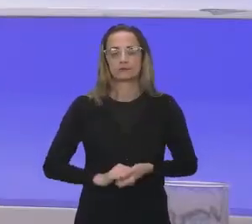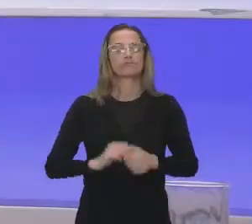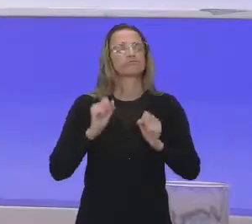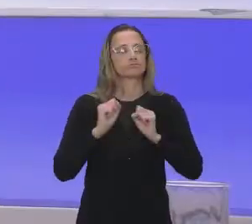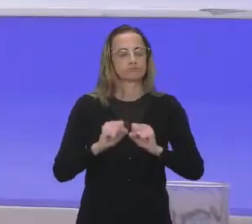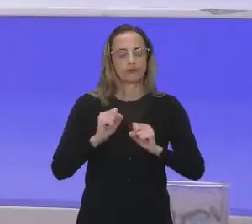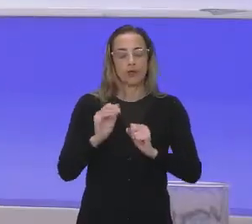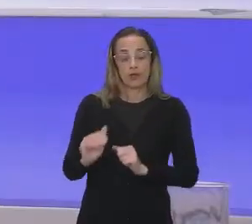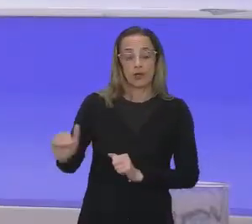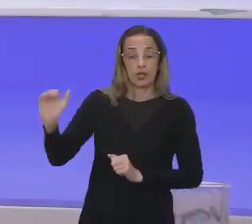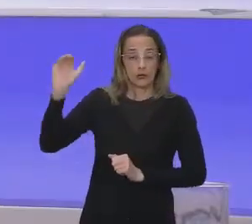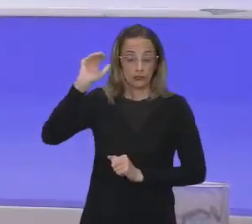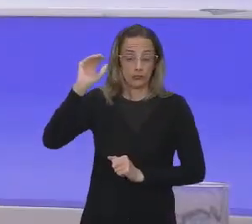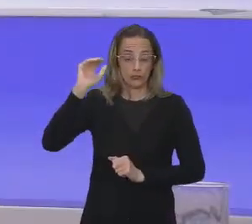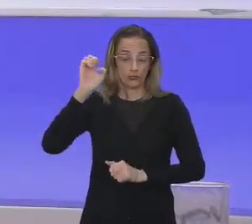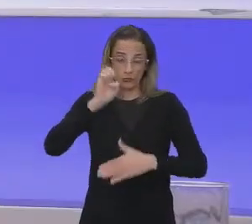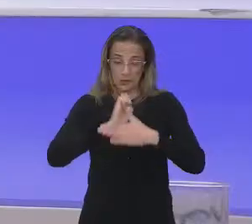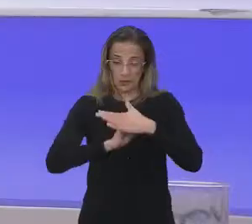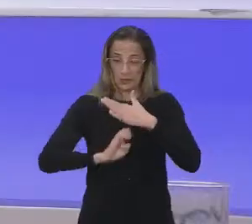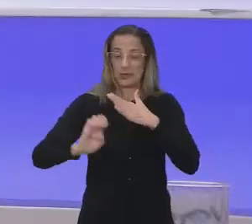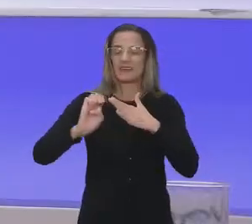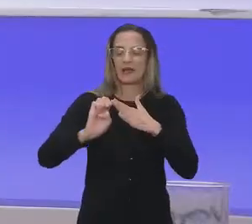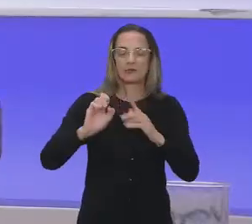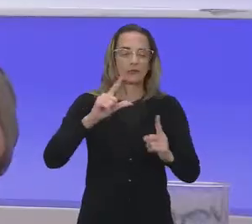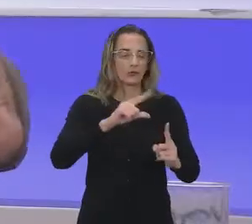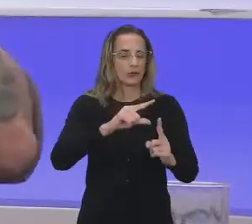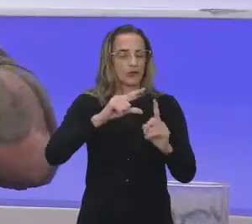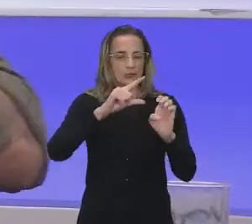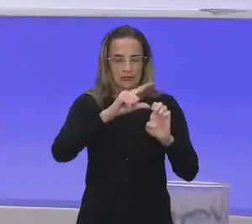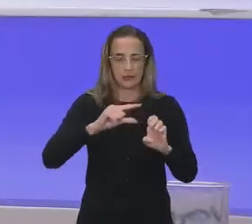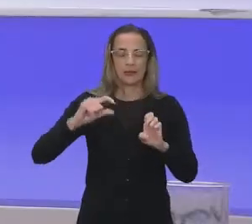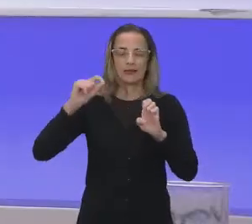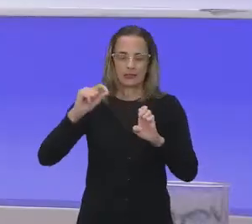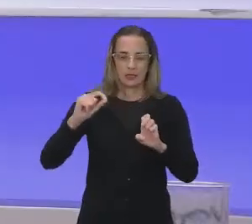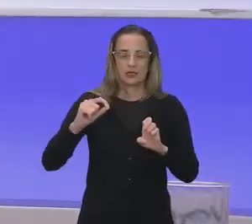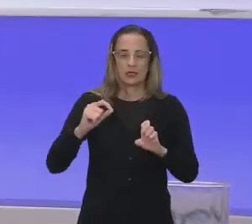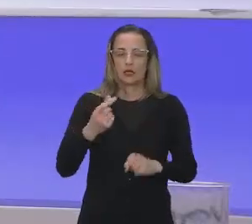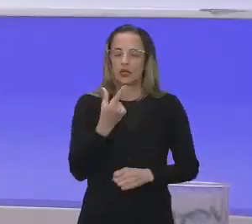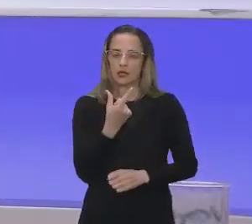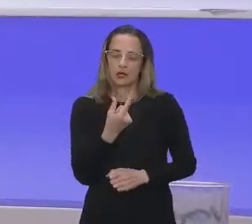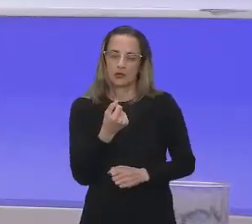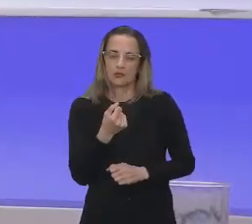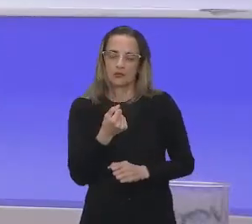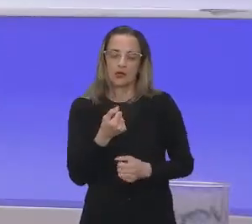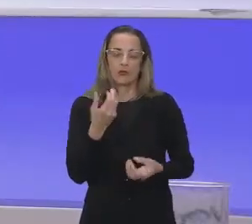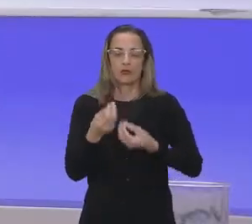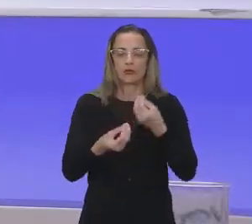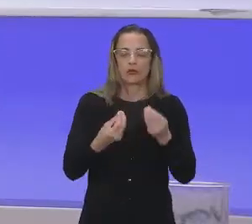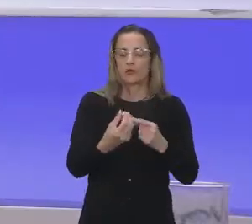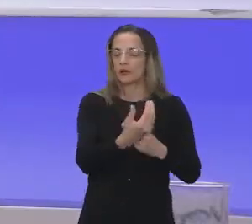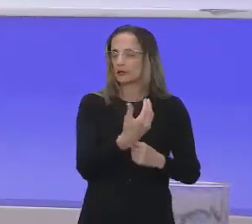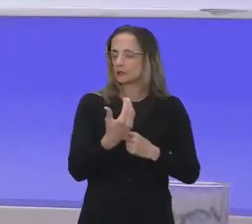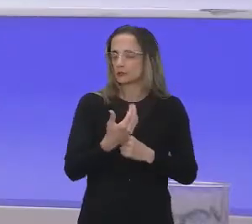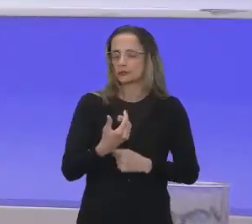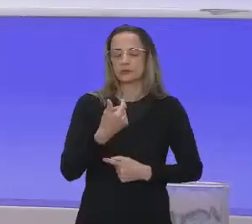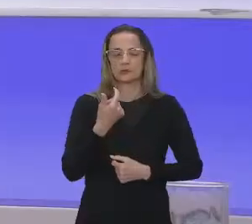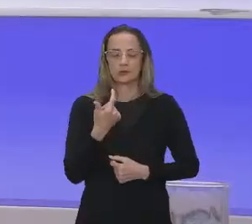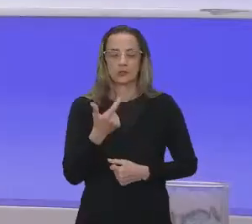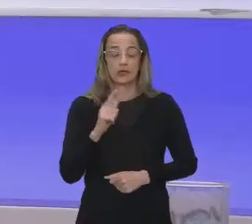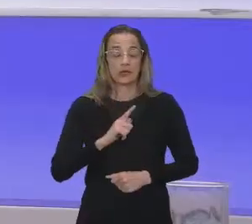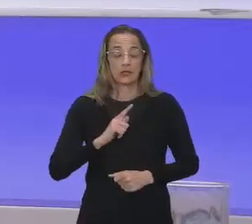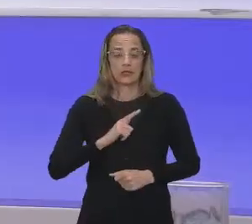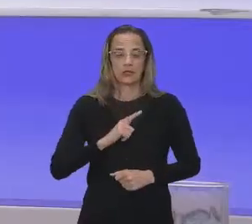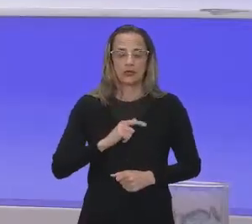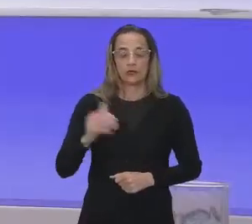podendo ser um adulto empreendedor, vai buscar linhas de crédito. Se for um outro adulto que queira seguir por um outro